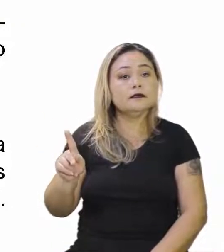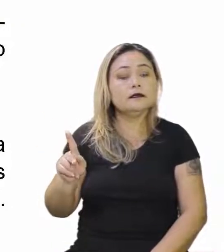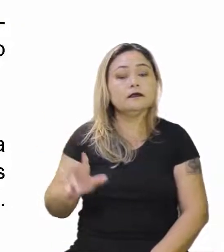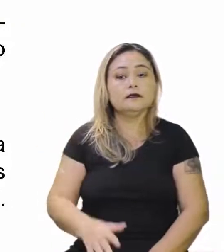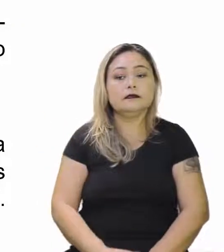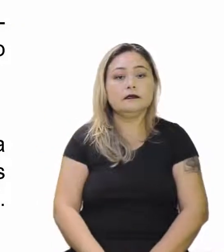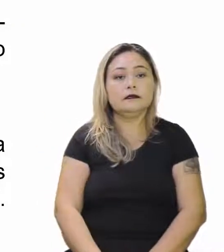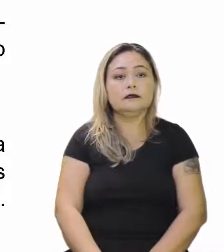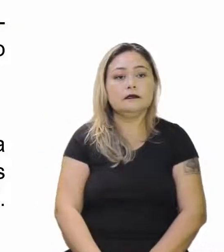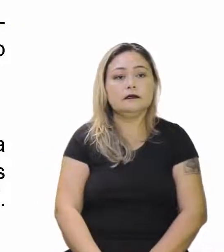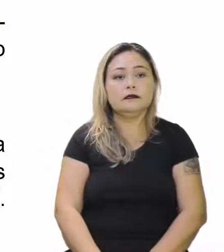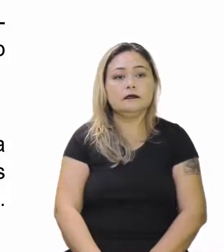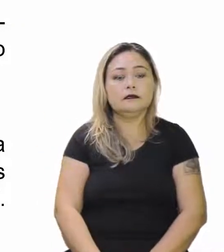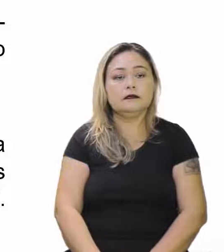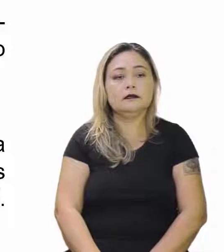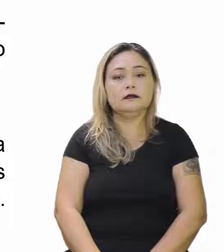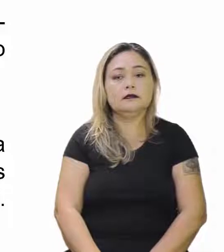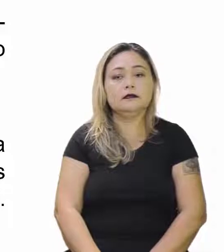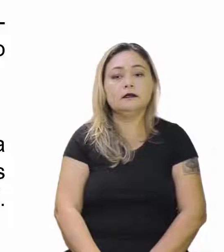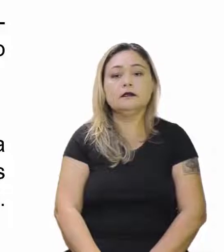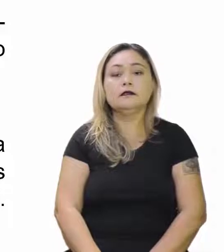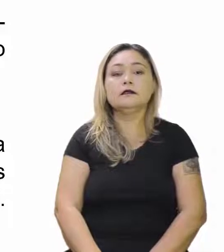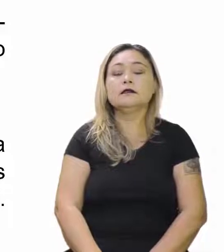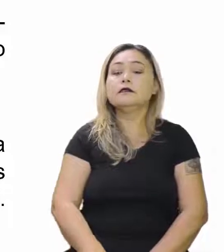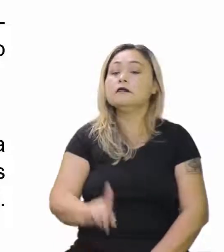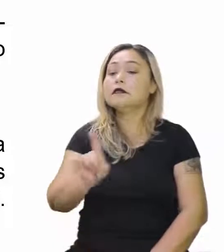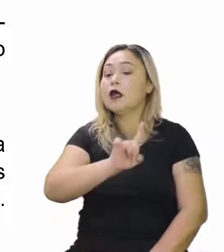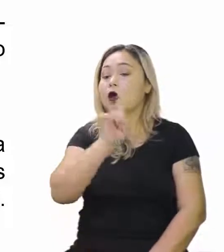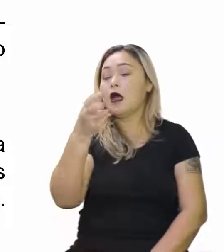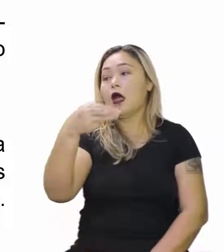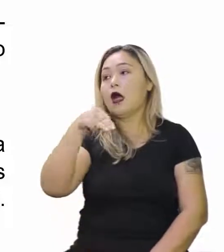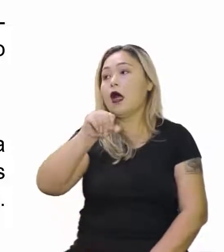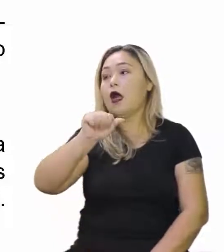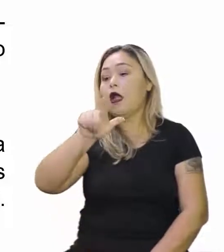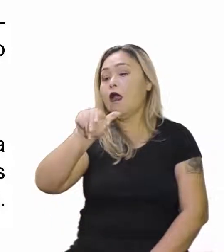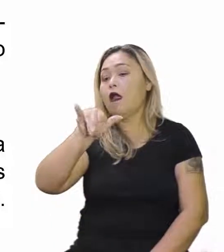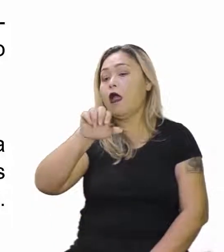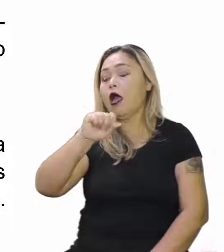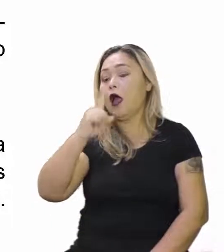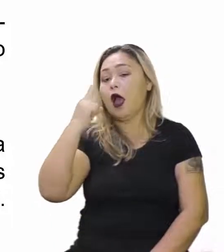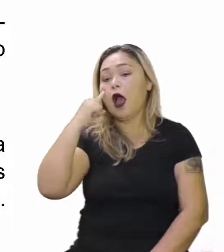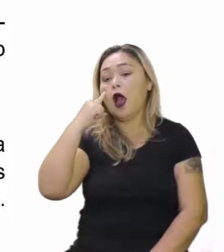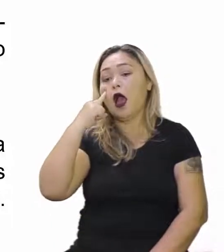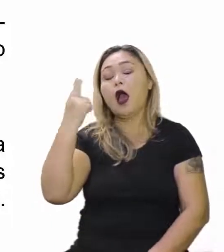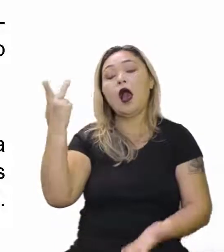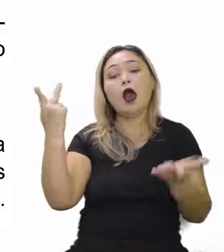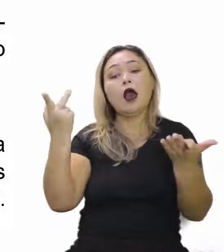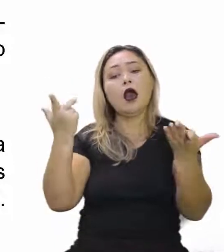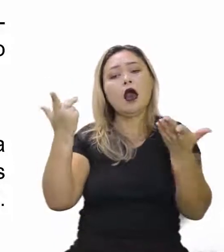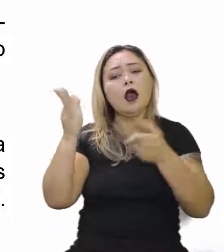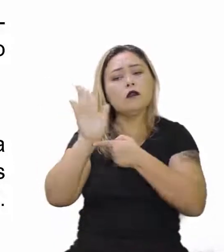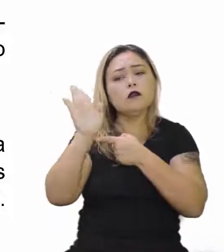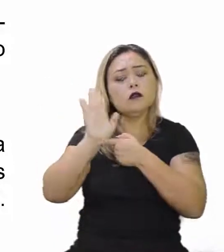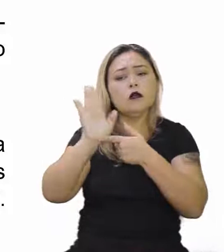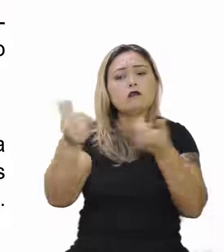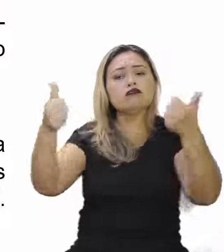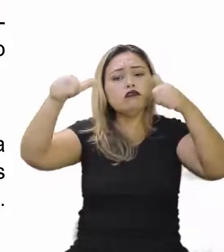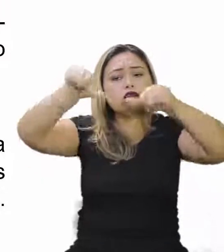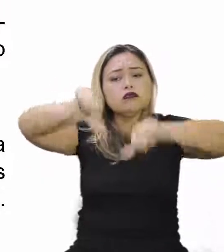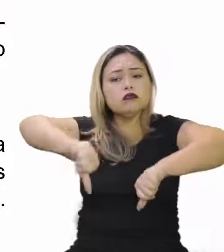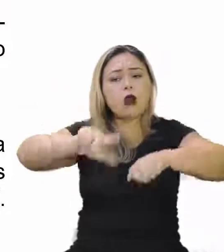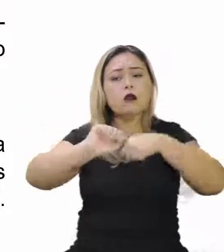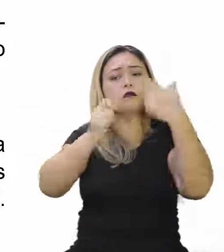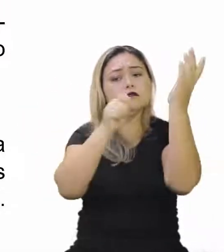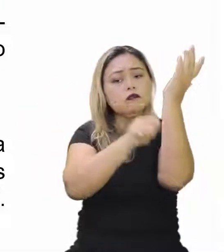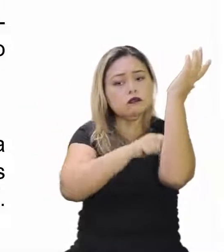que a produção na Malásia ajudou, provocou o declínio do primeiro ciclo da borracha